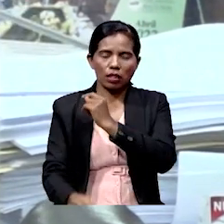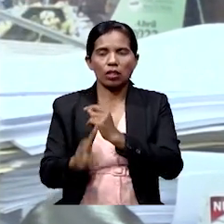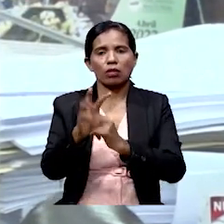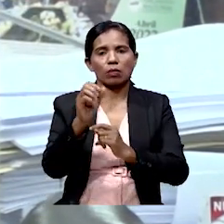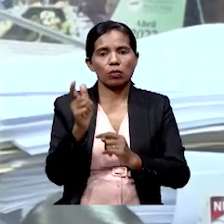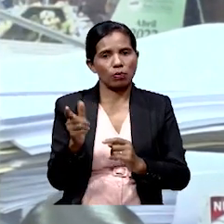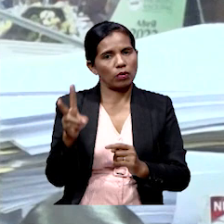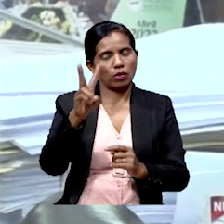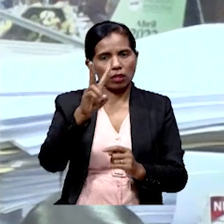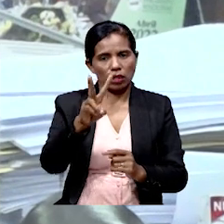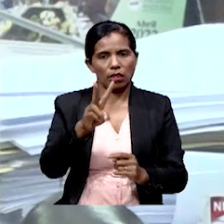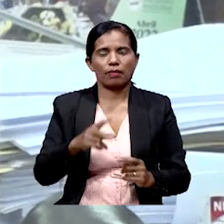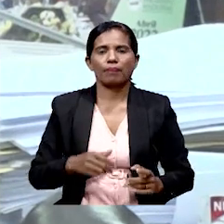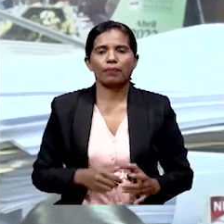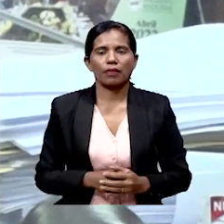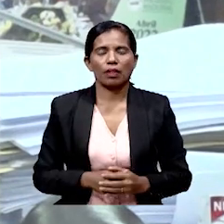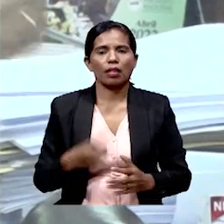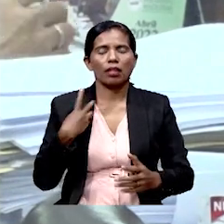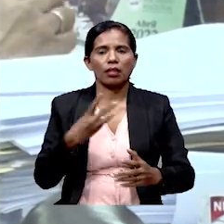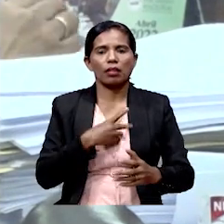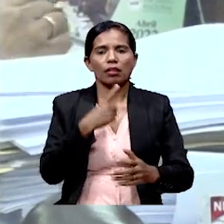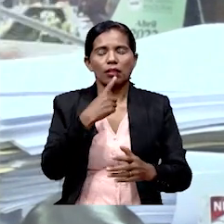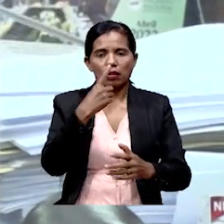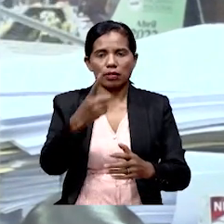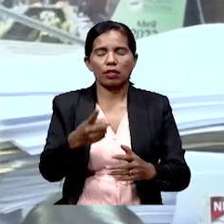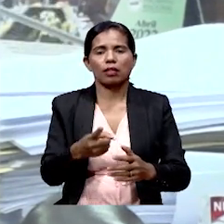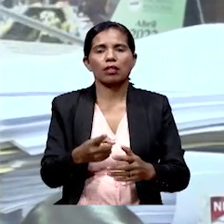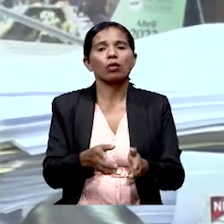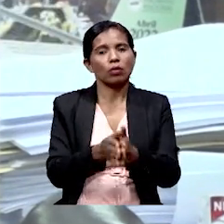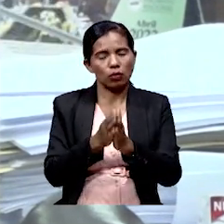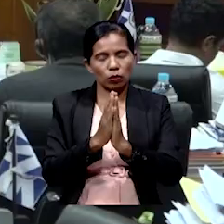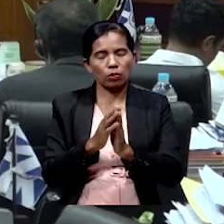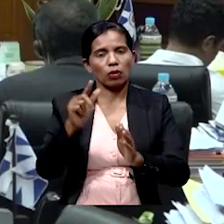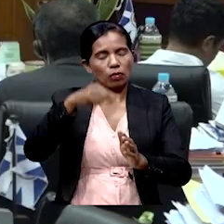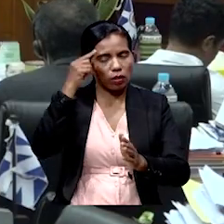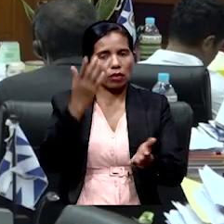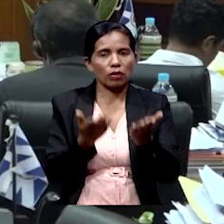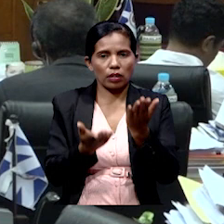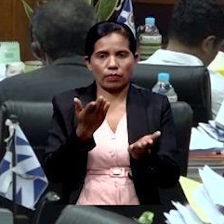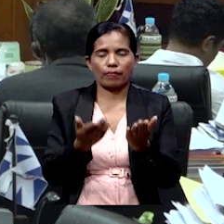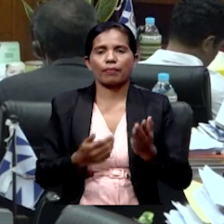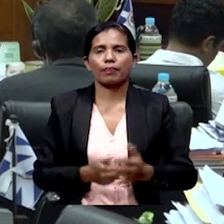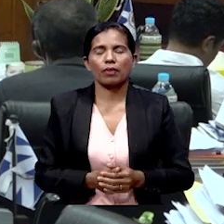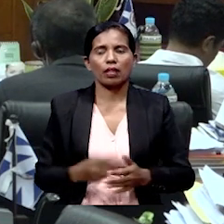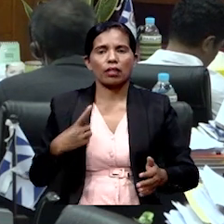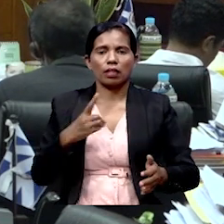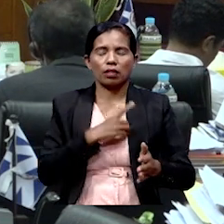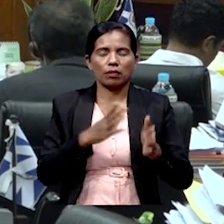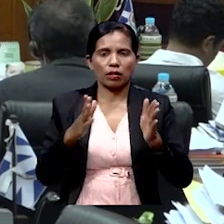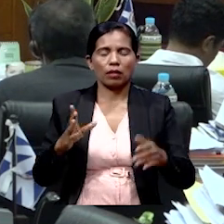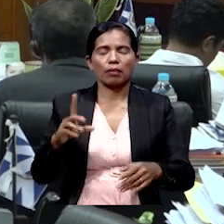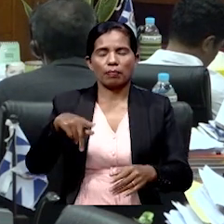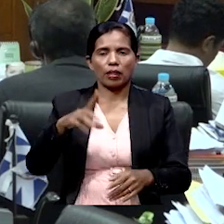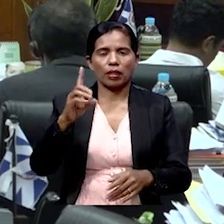ne auditor independente em Maculia, russo ba governo, ato teto toque da nele. Nunemos deputado PD Antônio